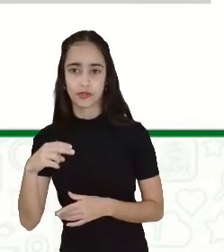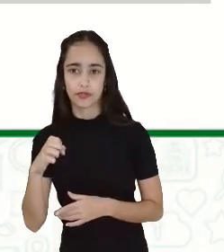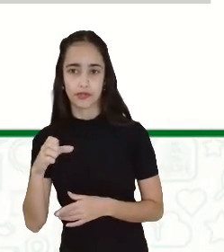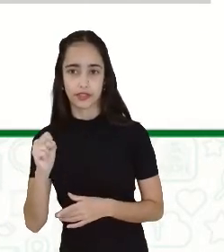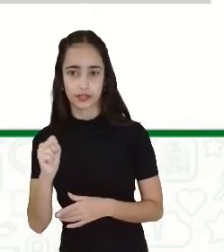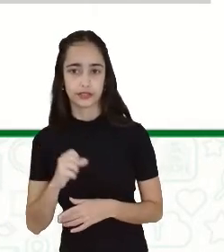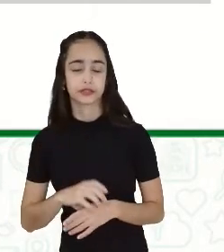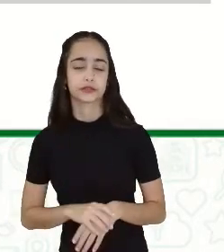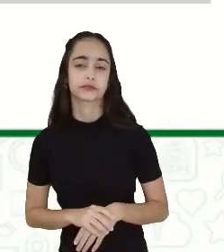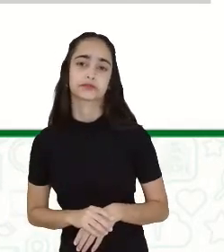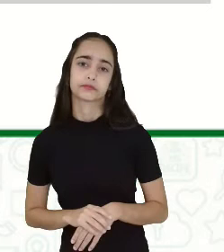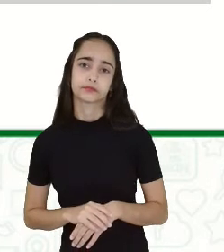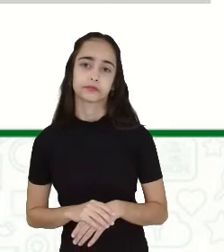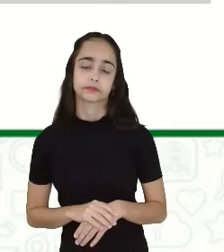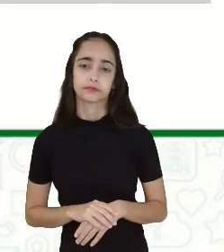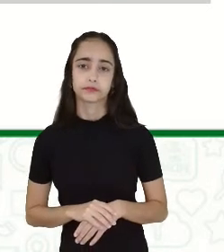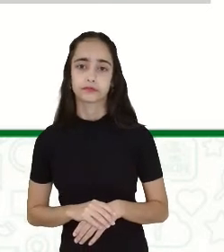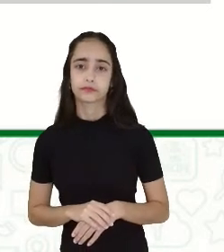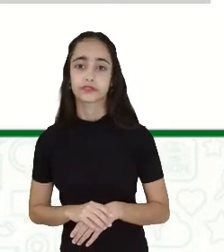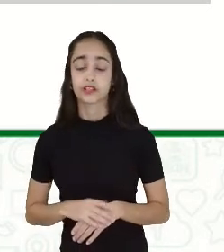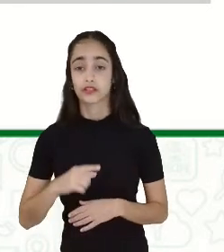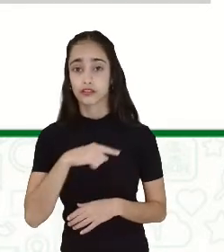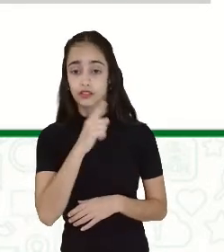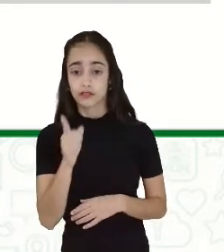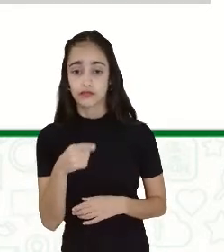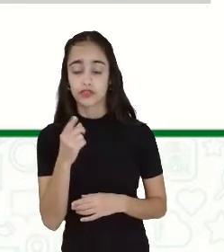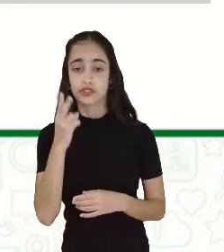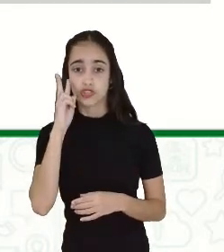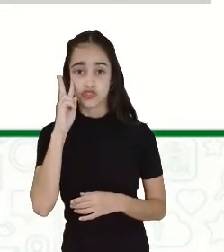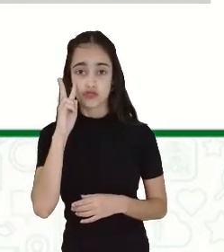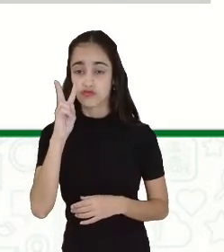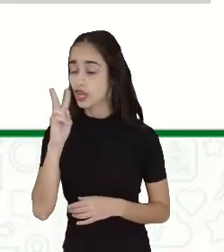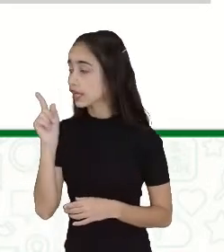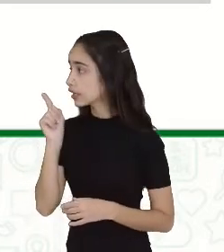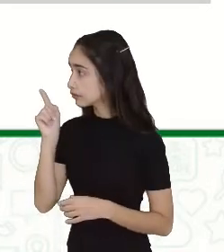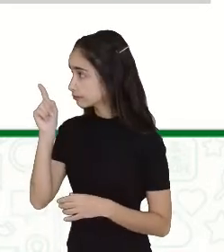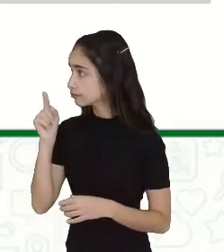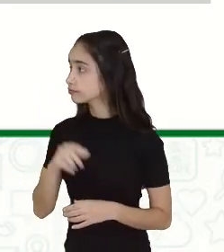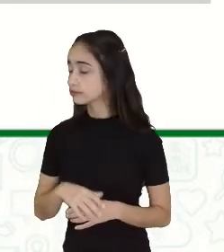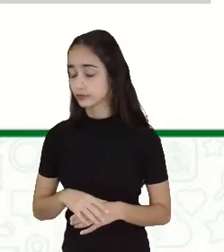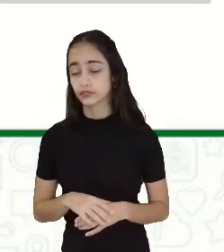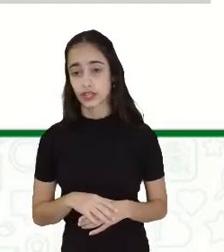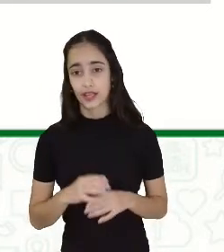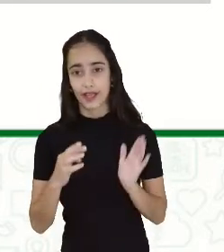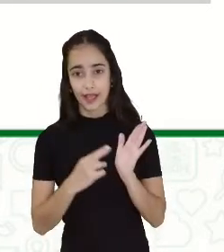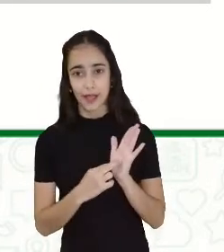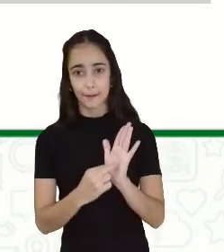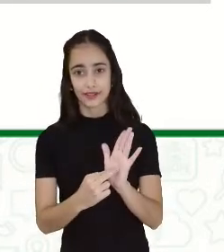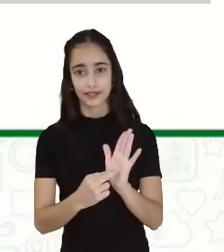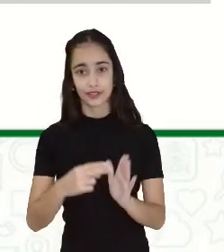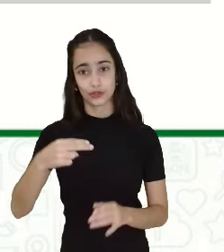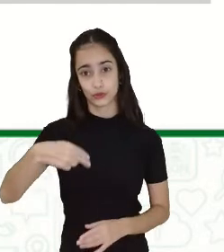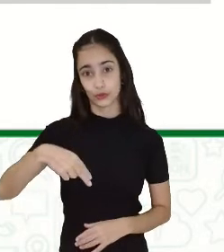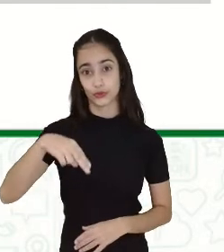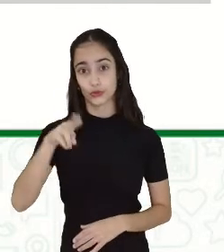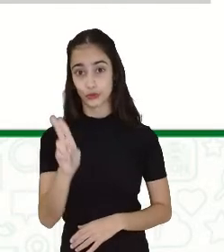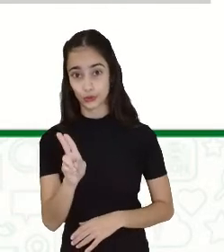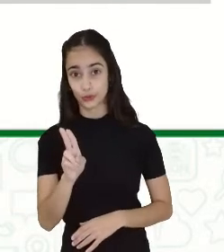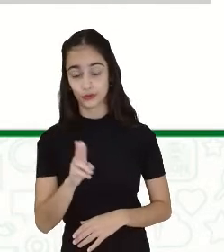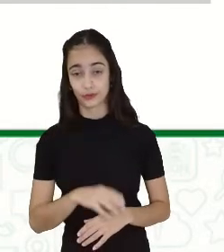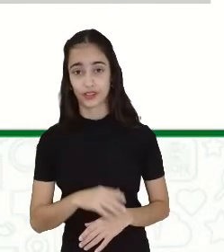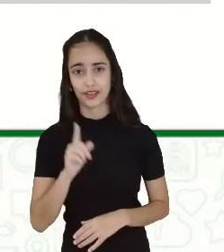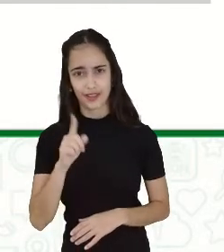21 e vocês estão vendo aí também uma representação de um tá vocês sabem que o nu é